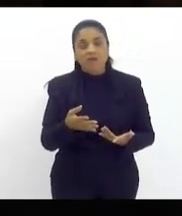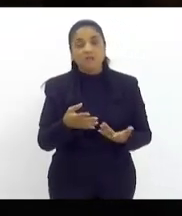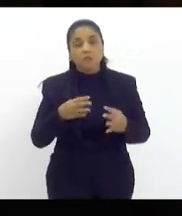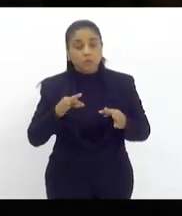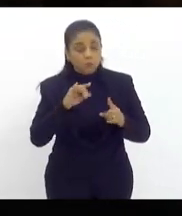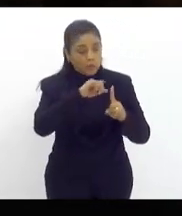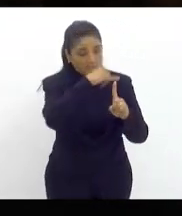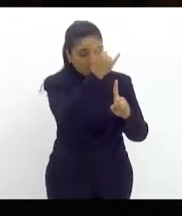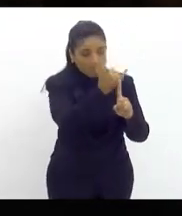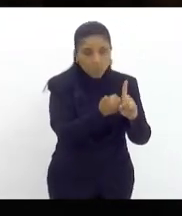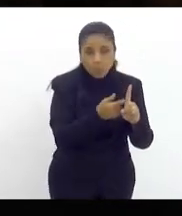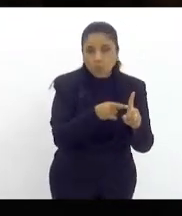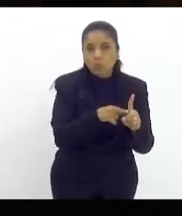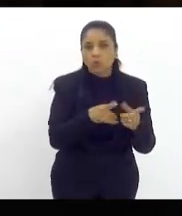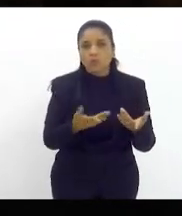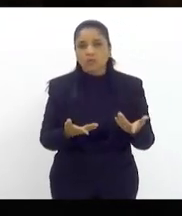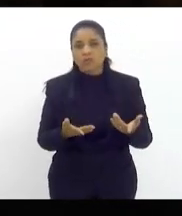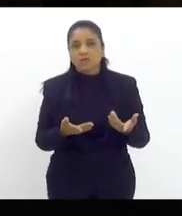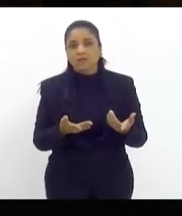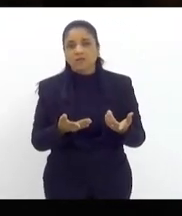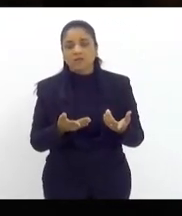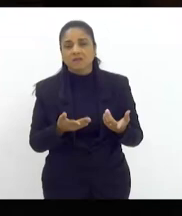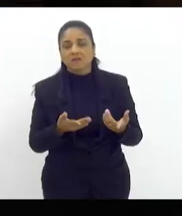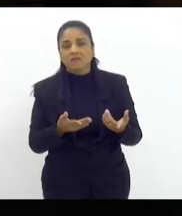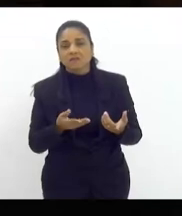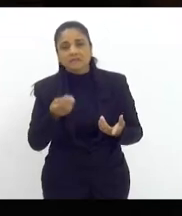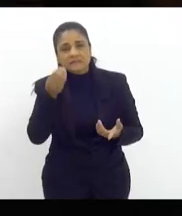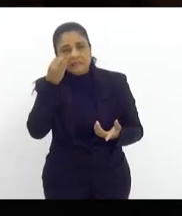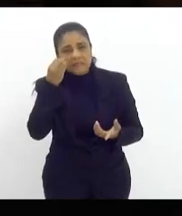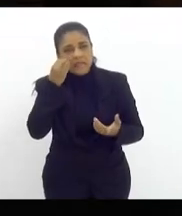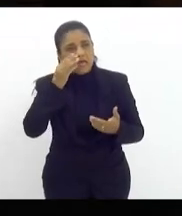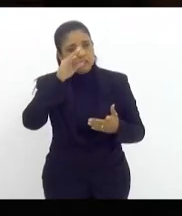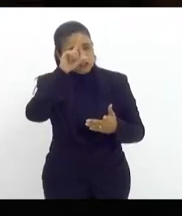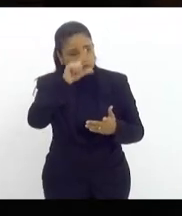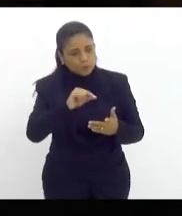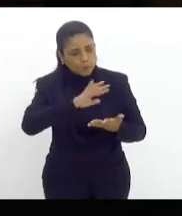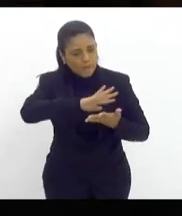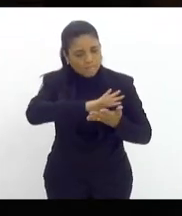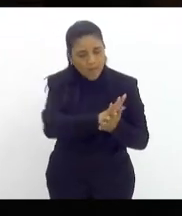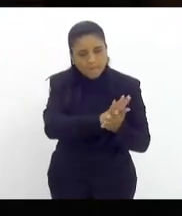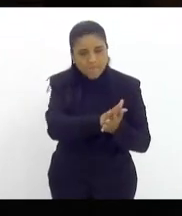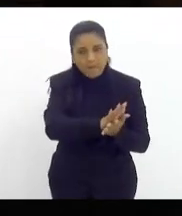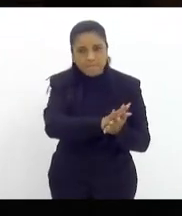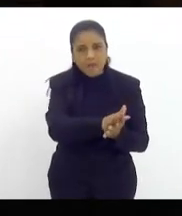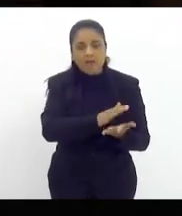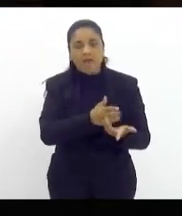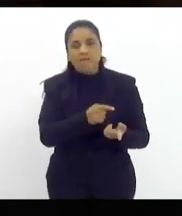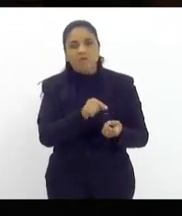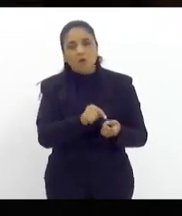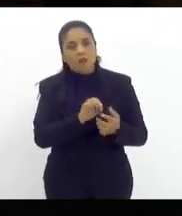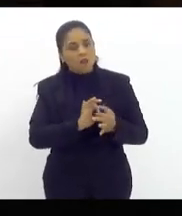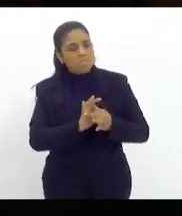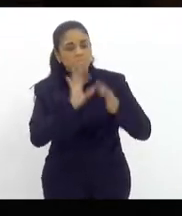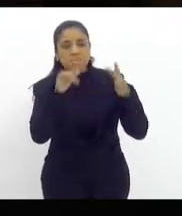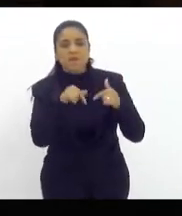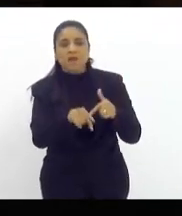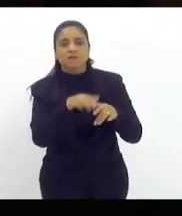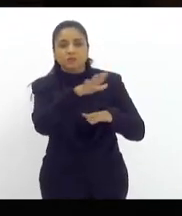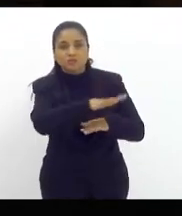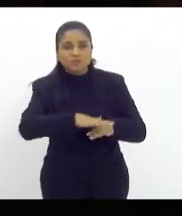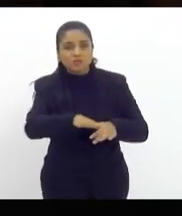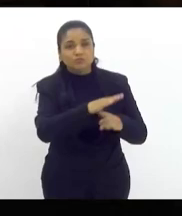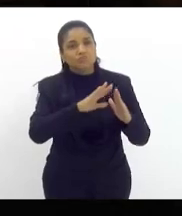bullying toda a lógica de tentar diminuir as pessoas foi liberado e foi liberado e